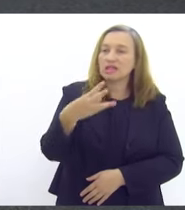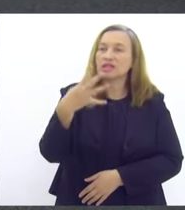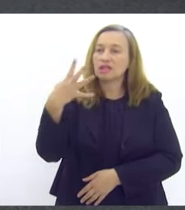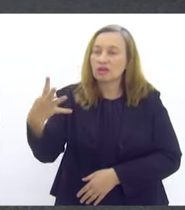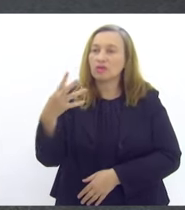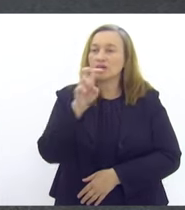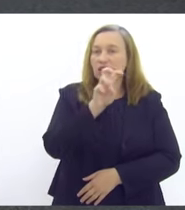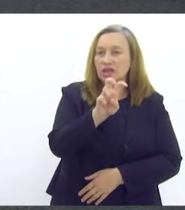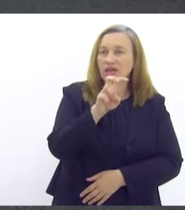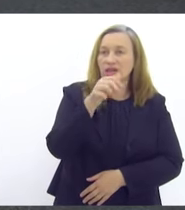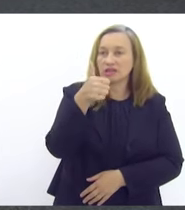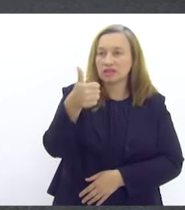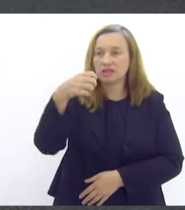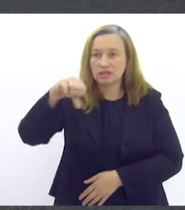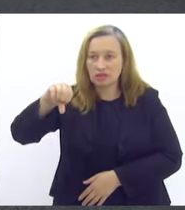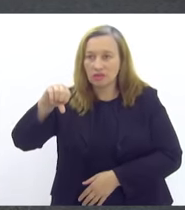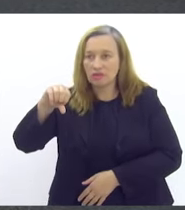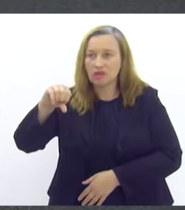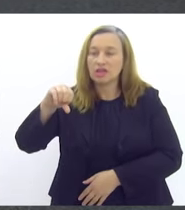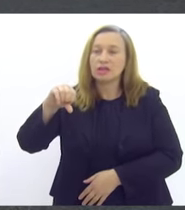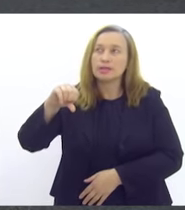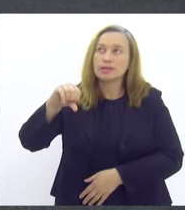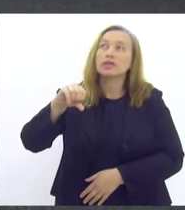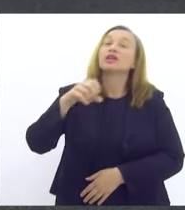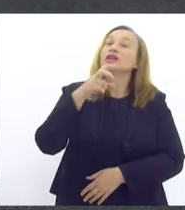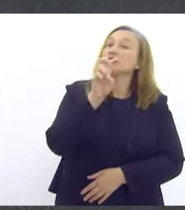434, 519,